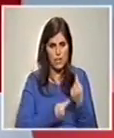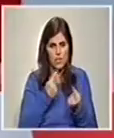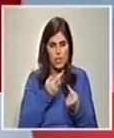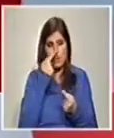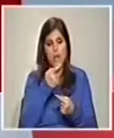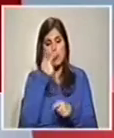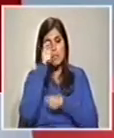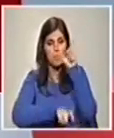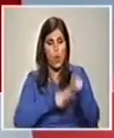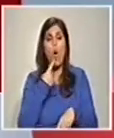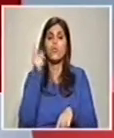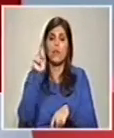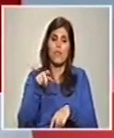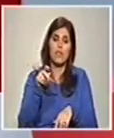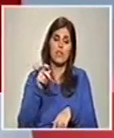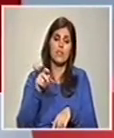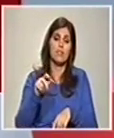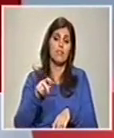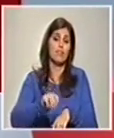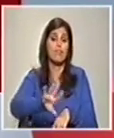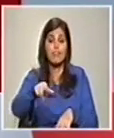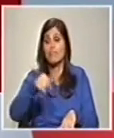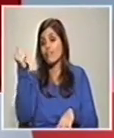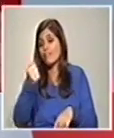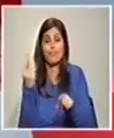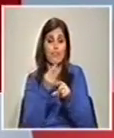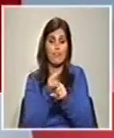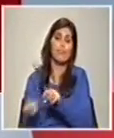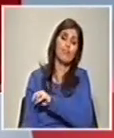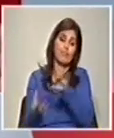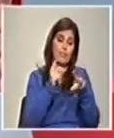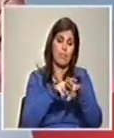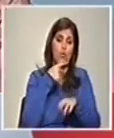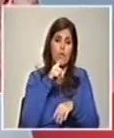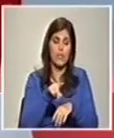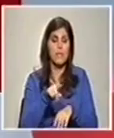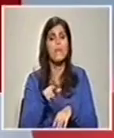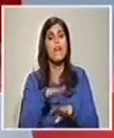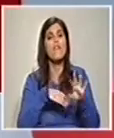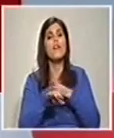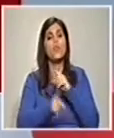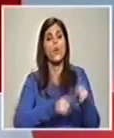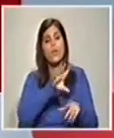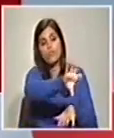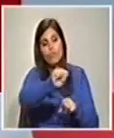reincidam em pena. E o que eles fazem é, à saída, acolhem essa